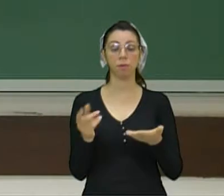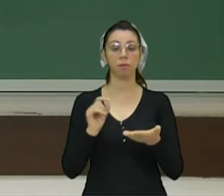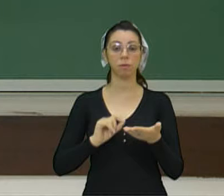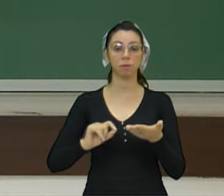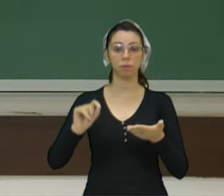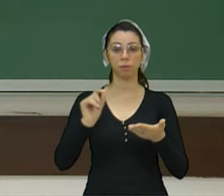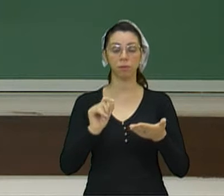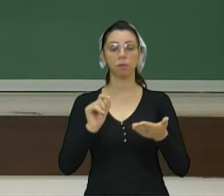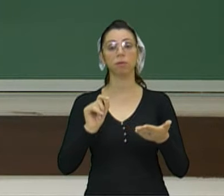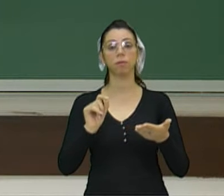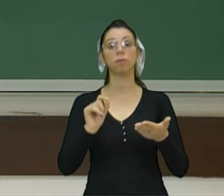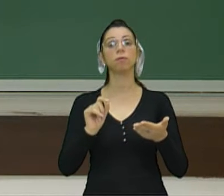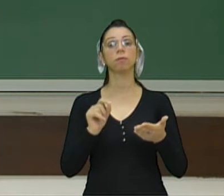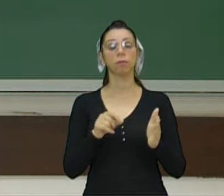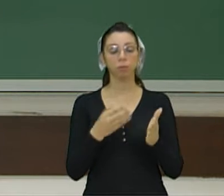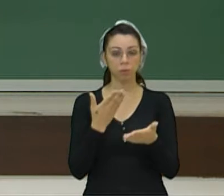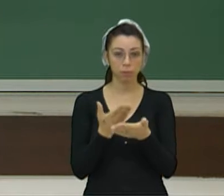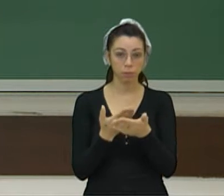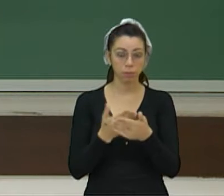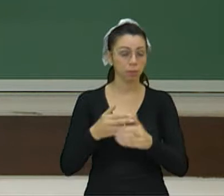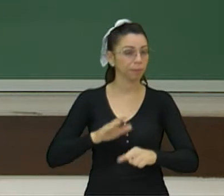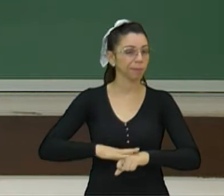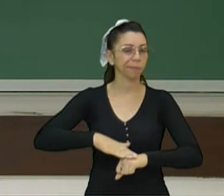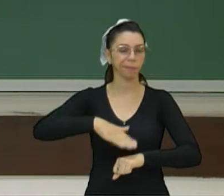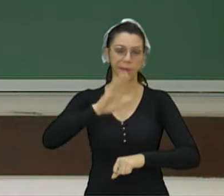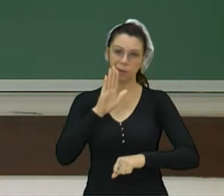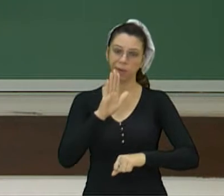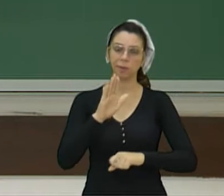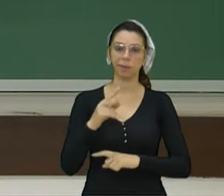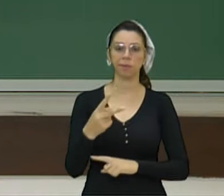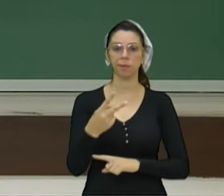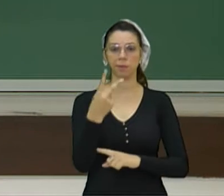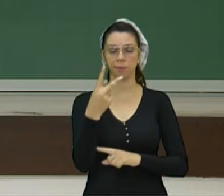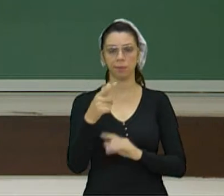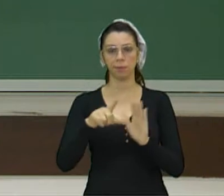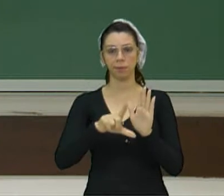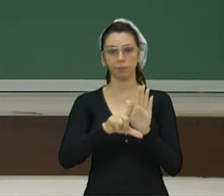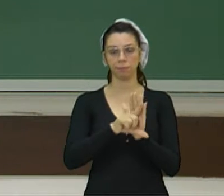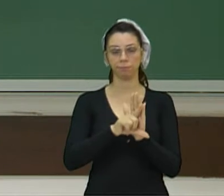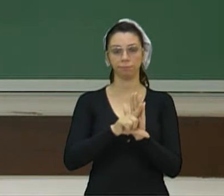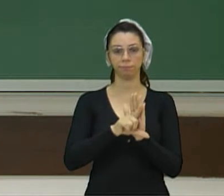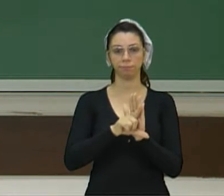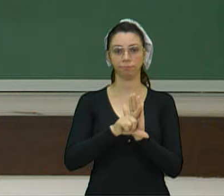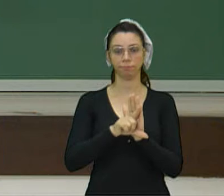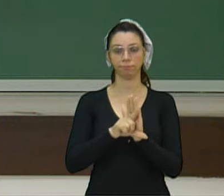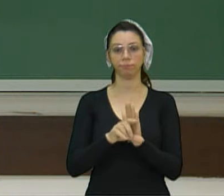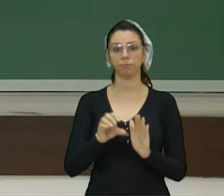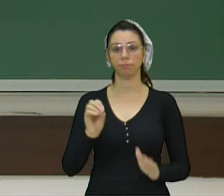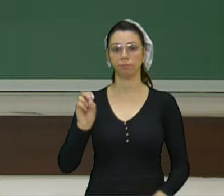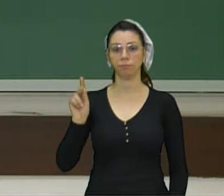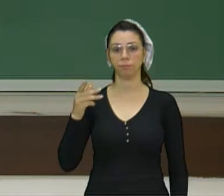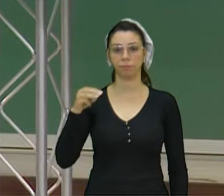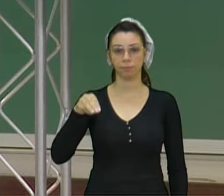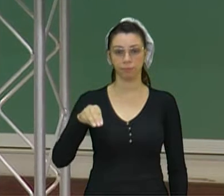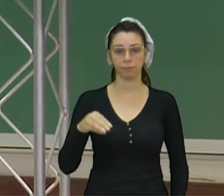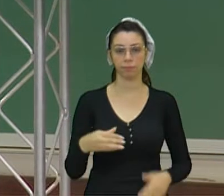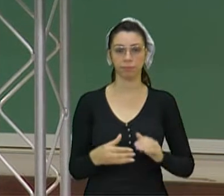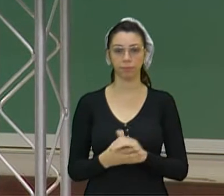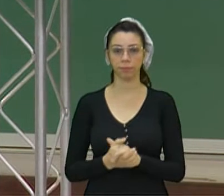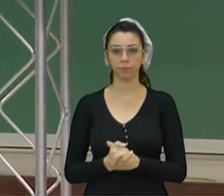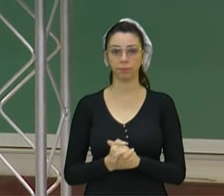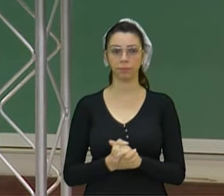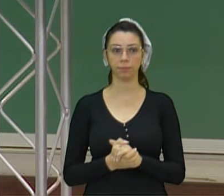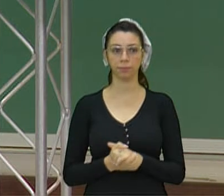vamos aqui dar uma reforçada nessa segunda lei de Ohm, na fórmula da segunda lei de Ohm. Lembrando lá